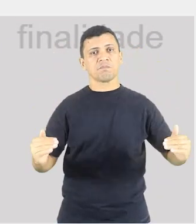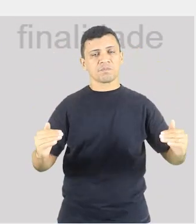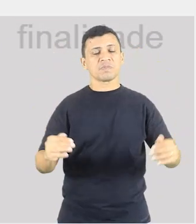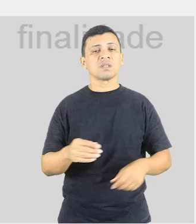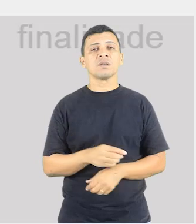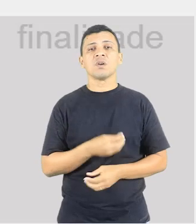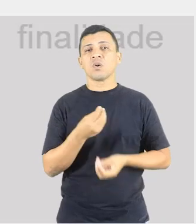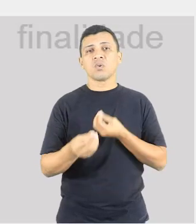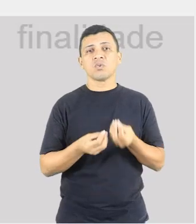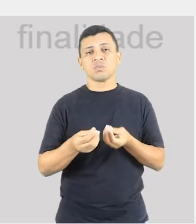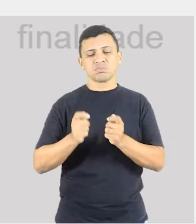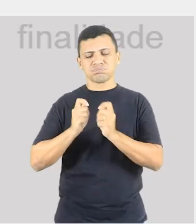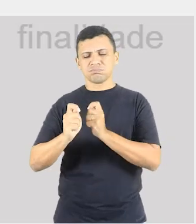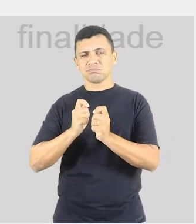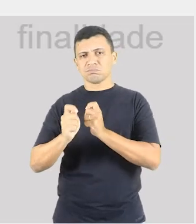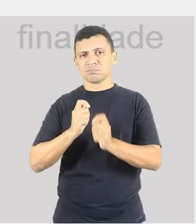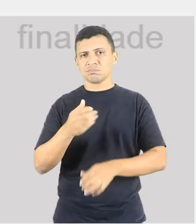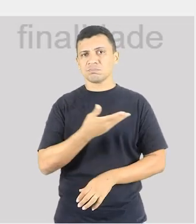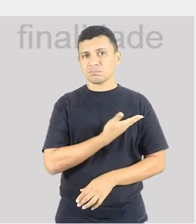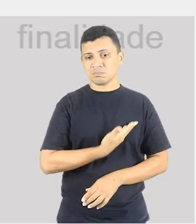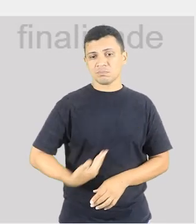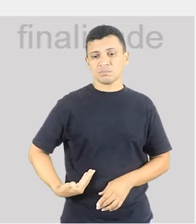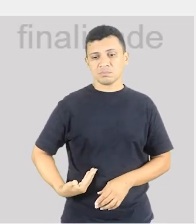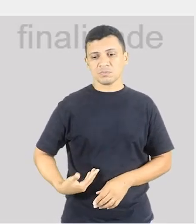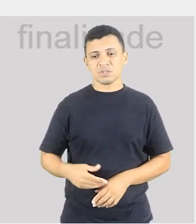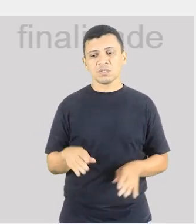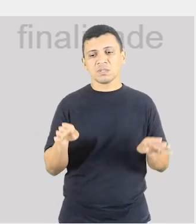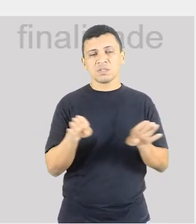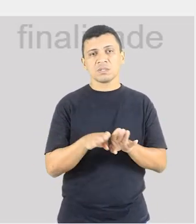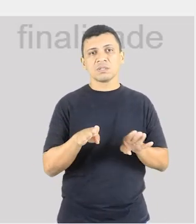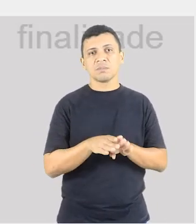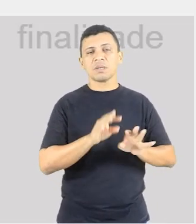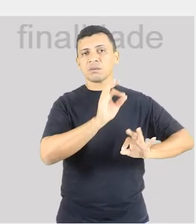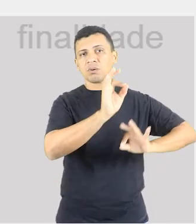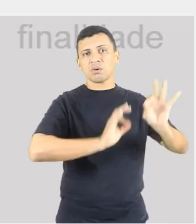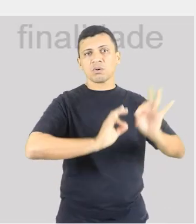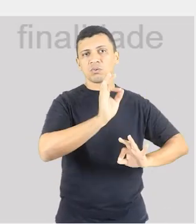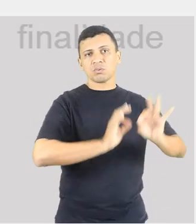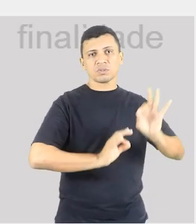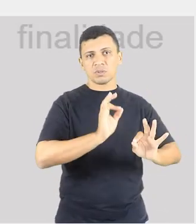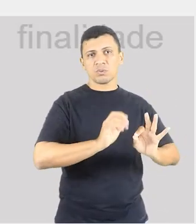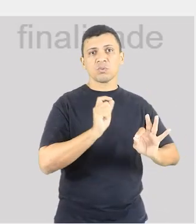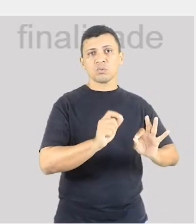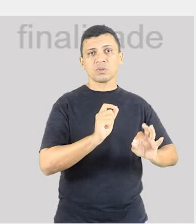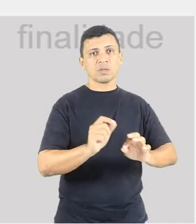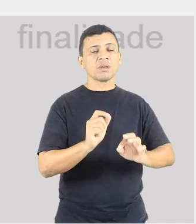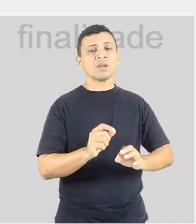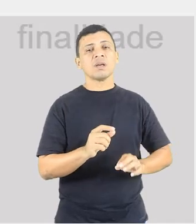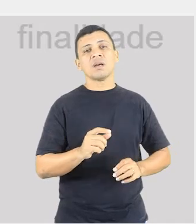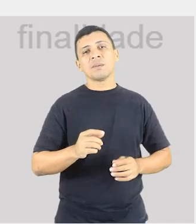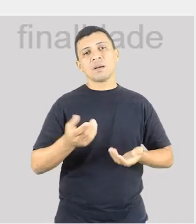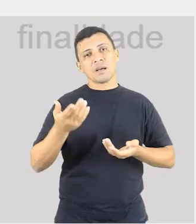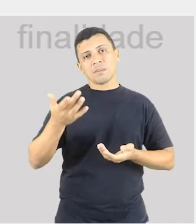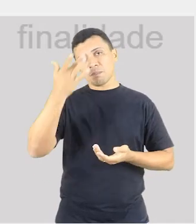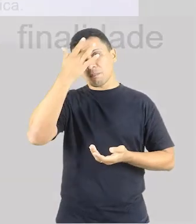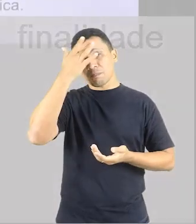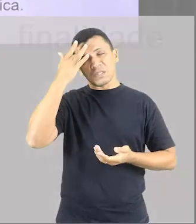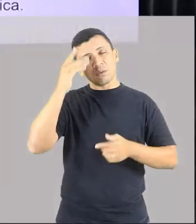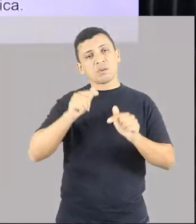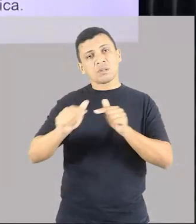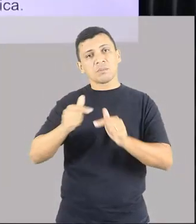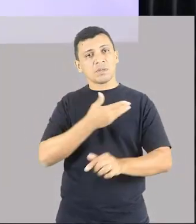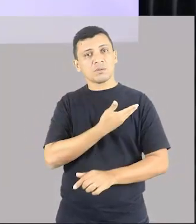o funcionamento da administração pública, assim como disciplinar a conduta funcional dos agentes públicos no